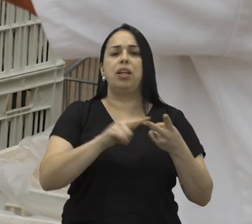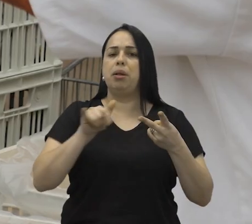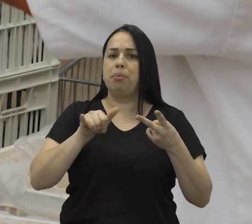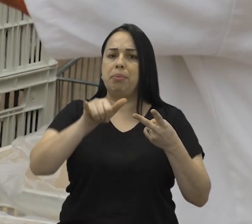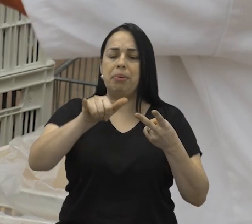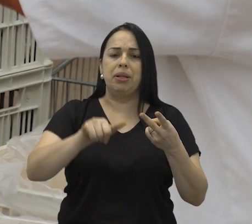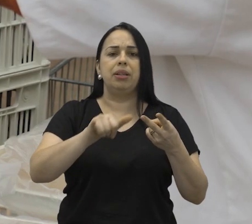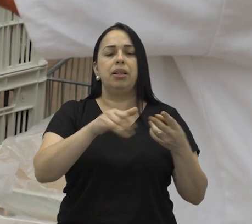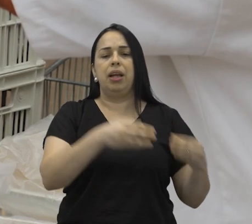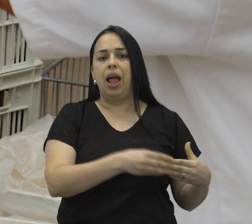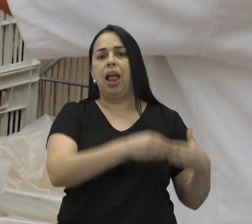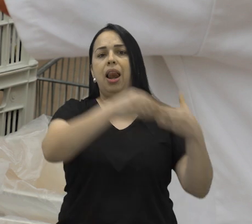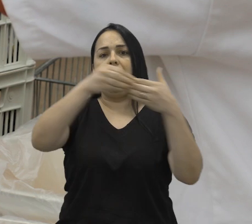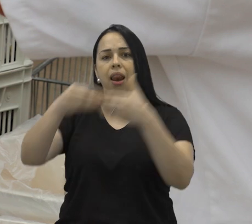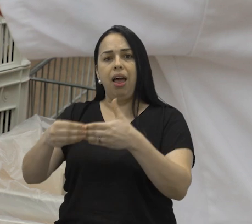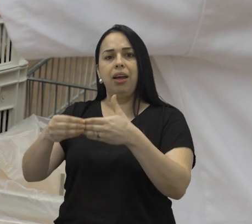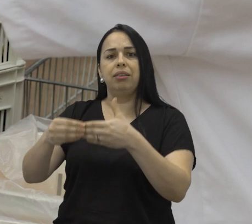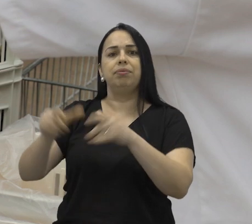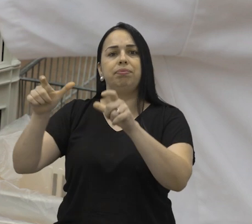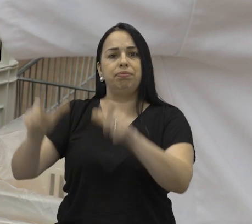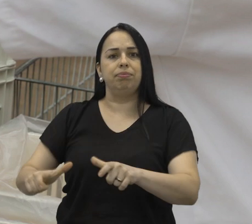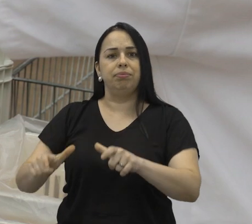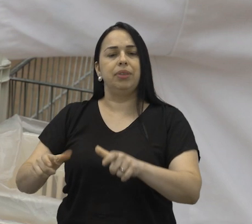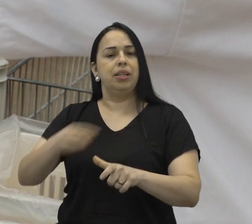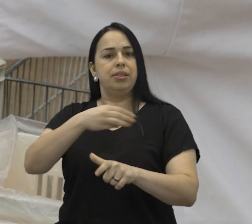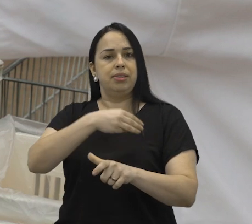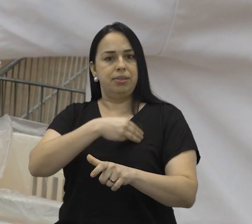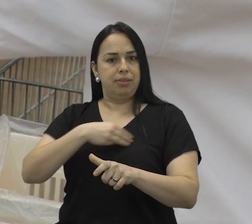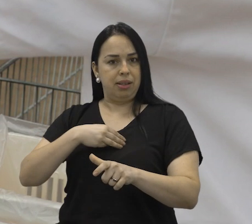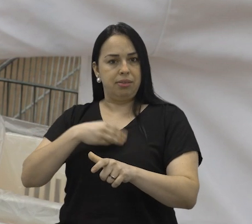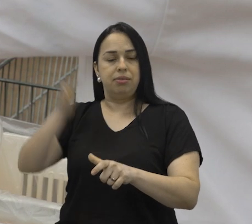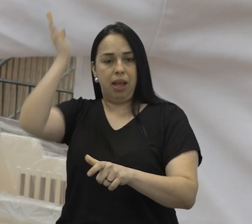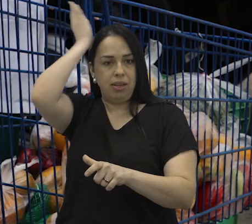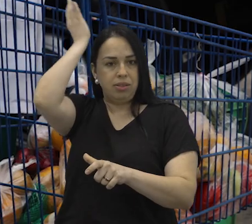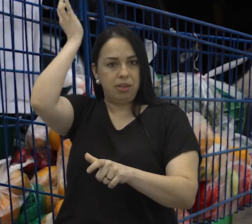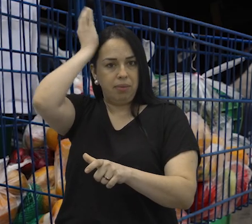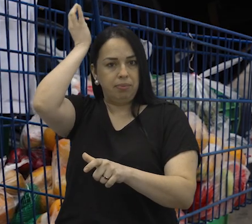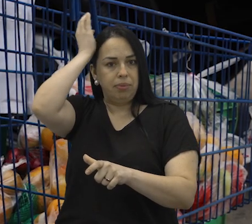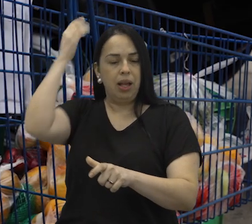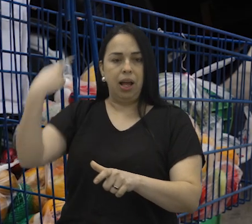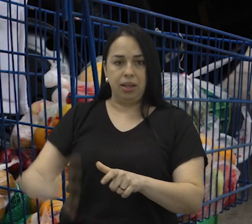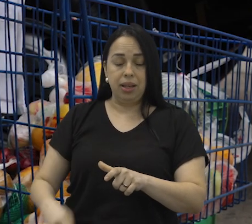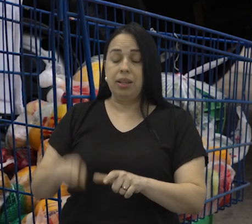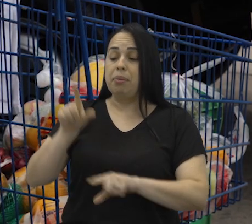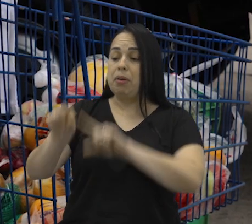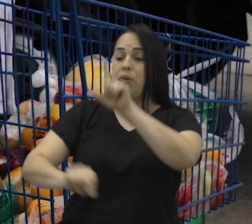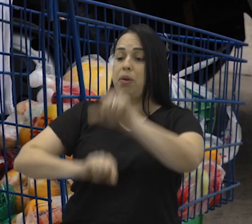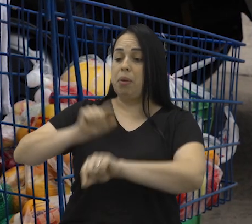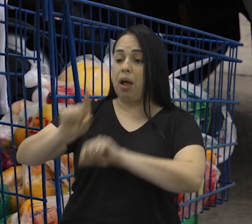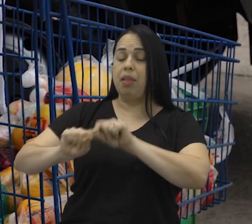mercados e transportadas para as instalações do Sesc Mesa Brasil. No local, os alimentos são